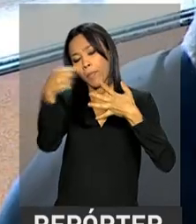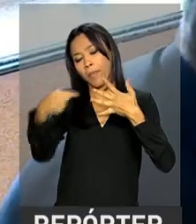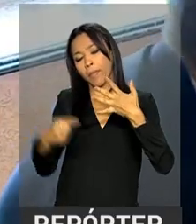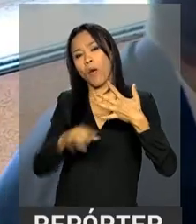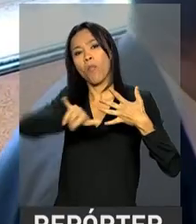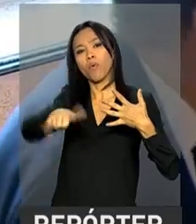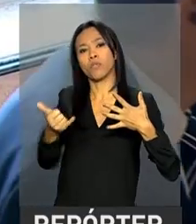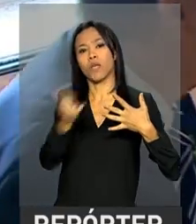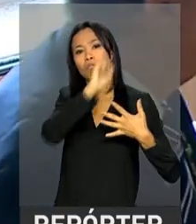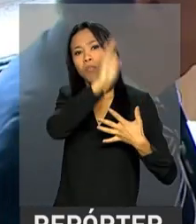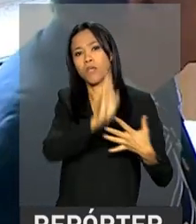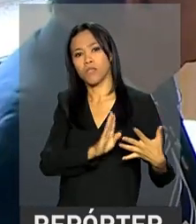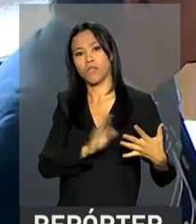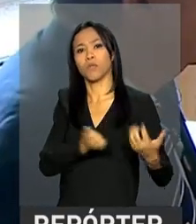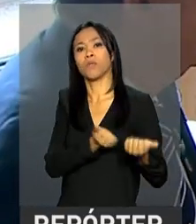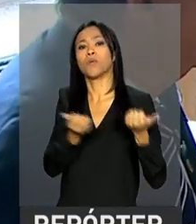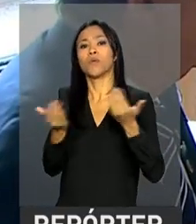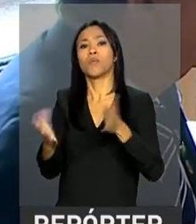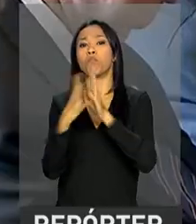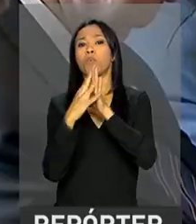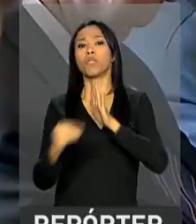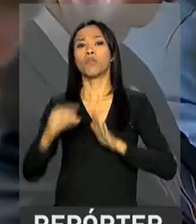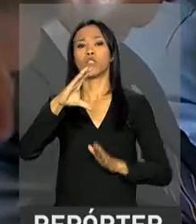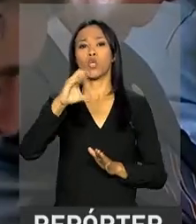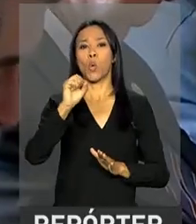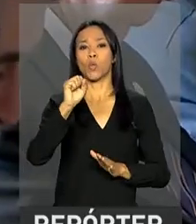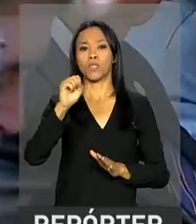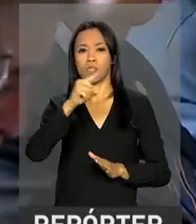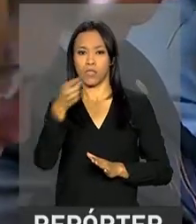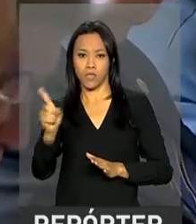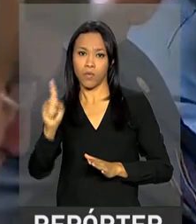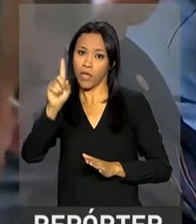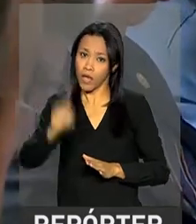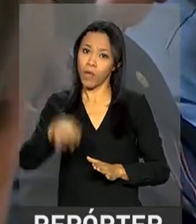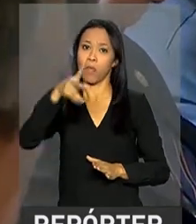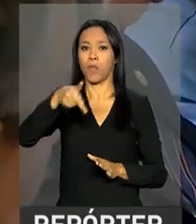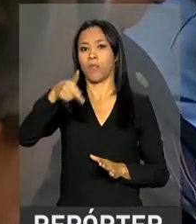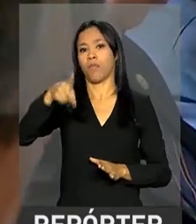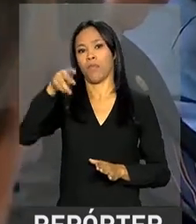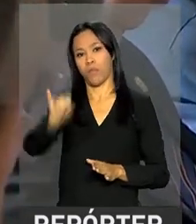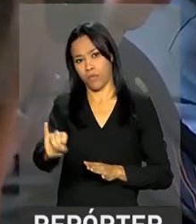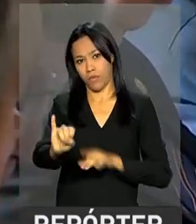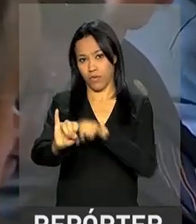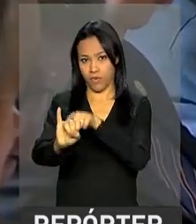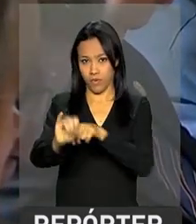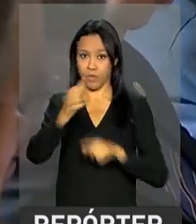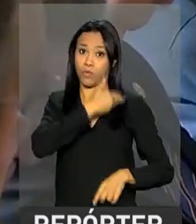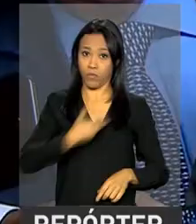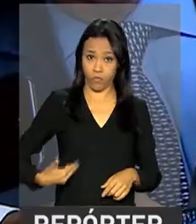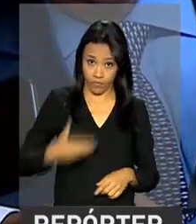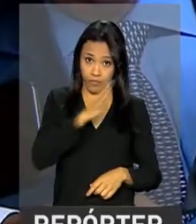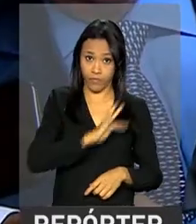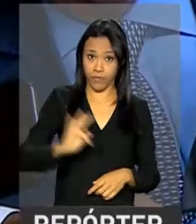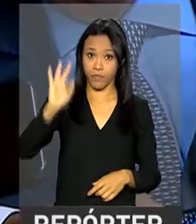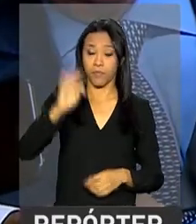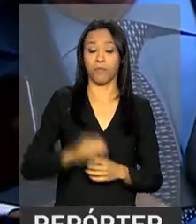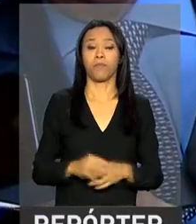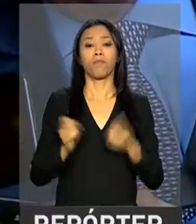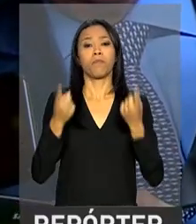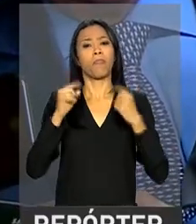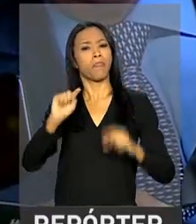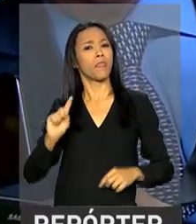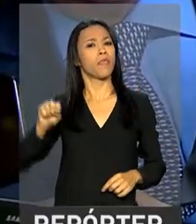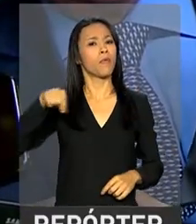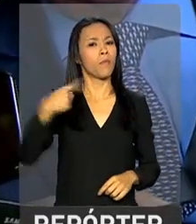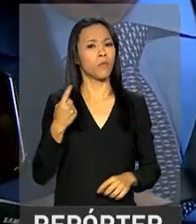as concessões à iniciativa privada no âmbito do PPI, o Programa de Parcerias de Investimentos do Governo Federal. Depois